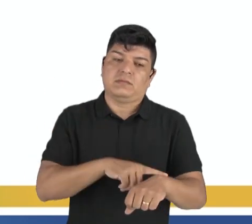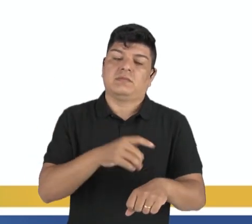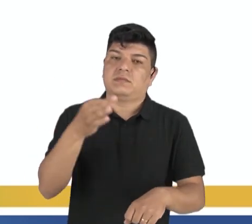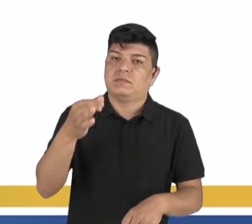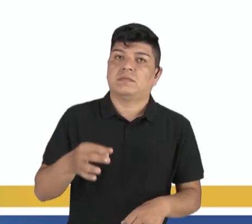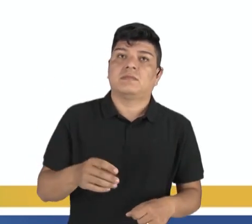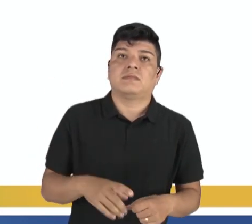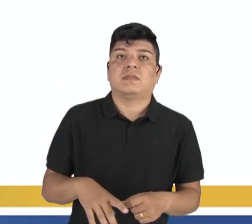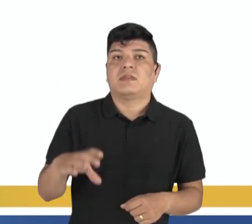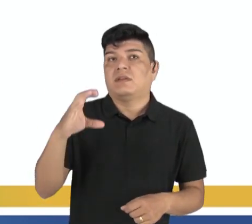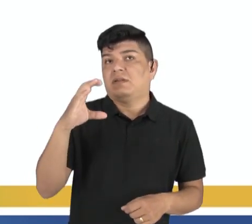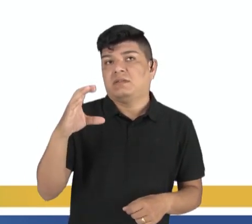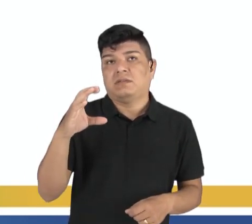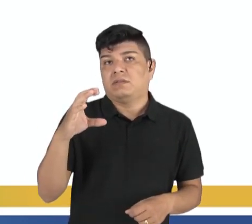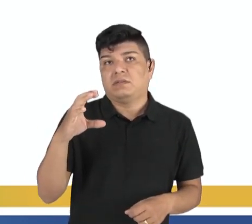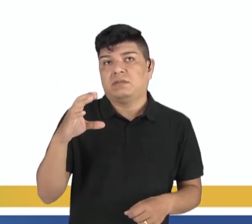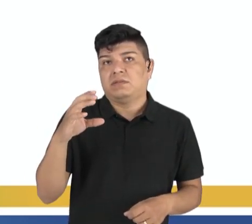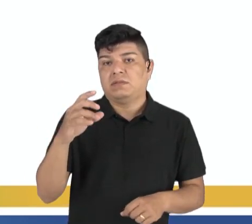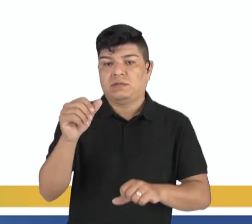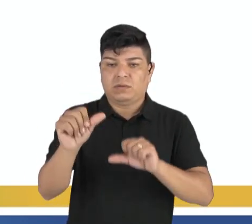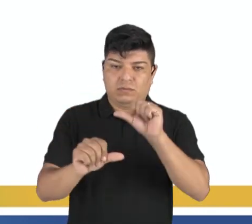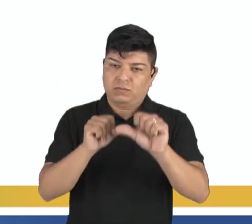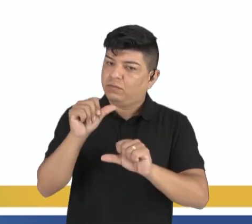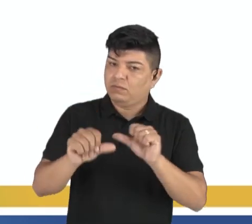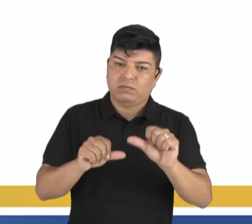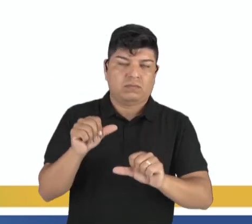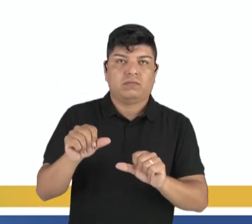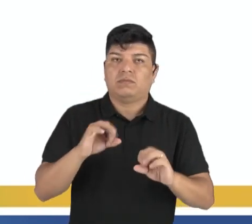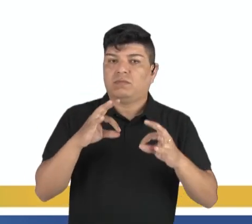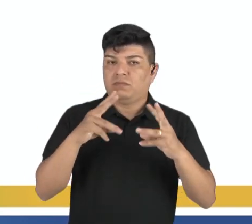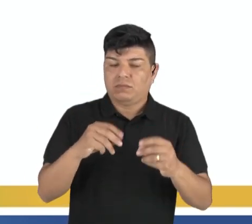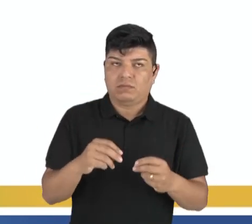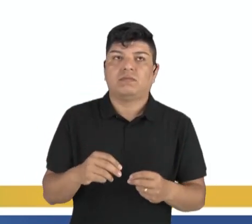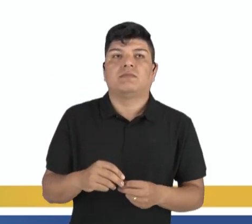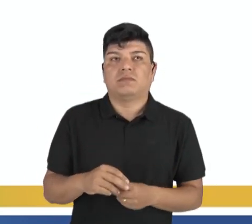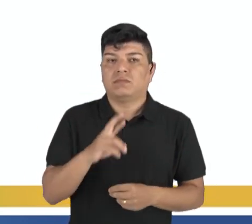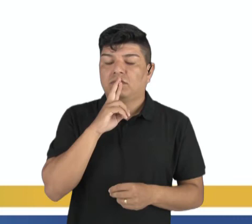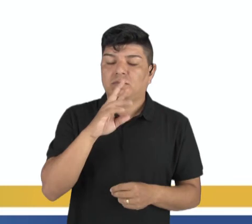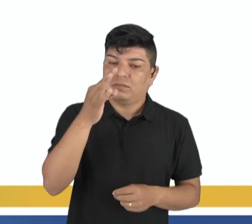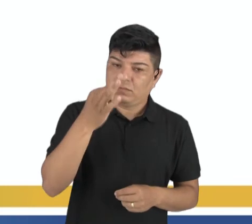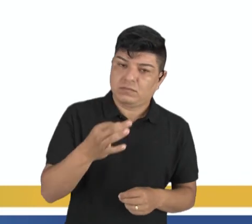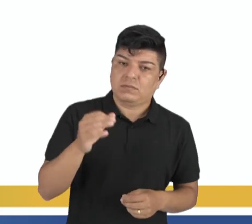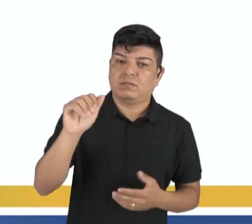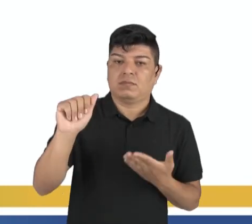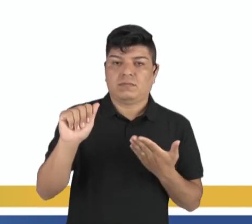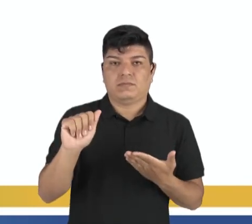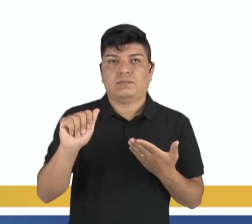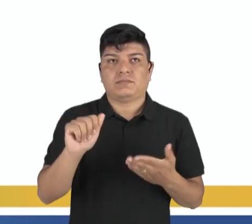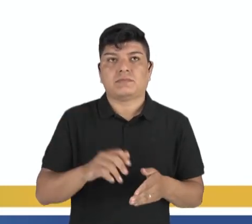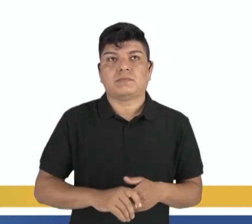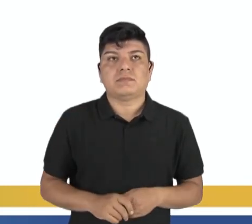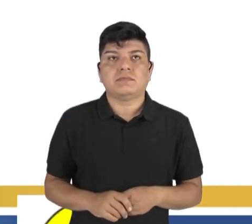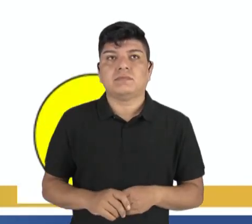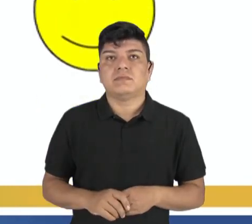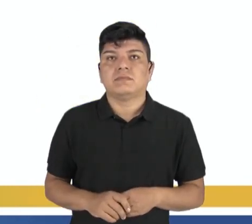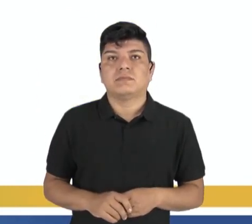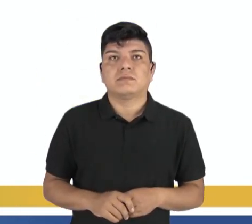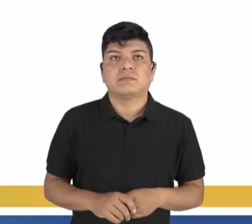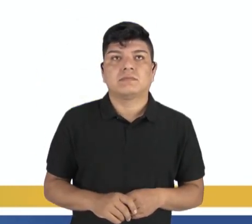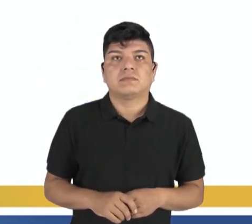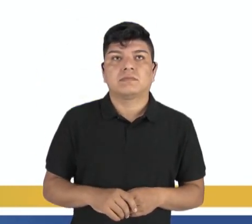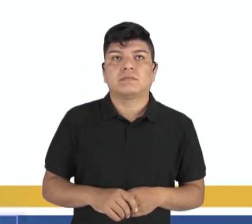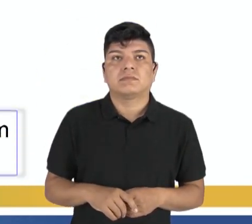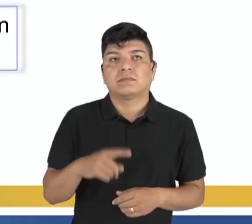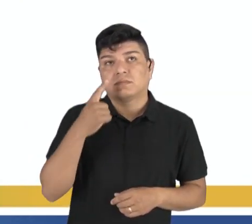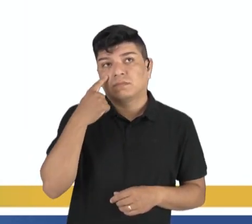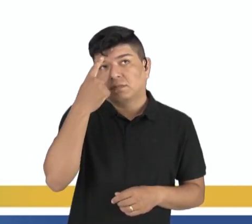horário e a letras ela sofreu uma grande relação não foi nenhuma rotação então alternativa correta alternativa a